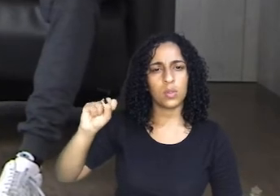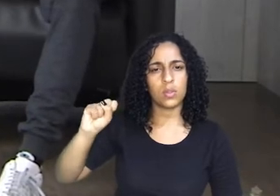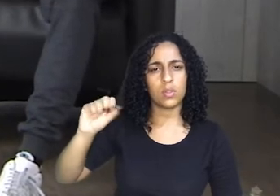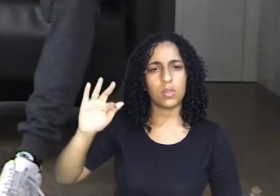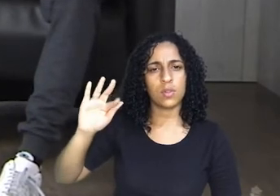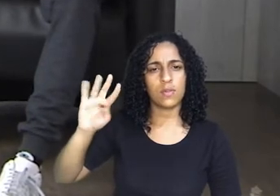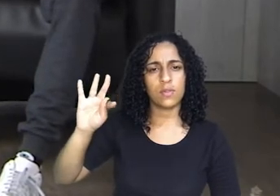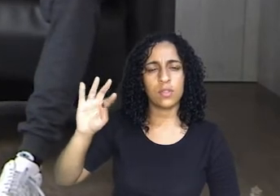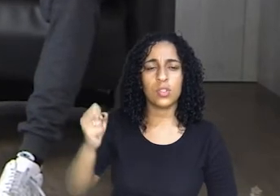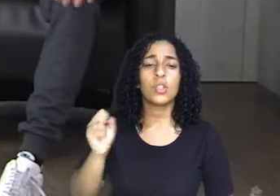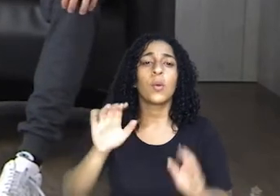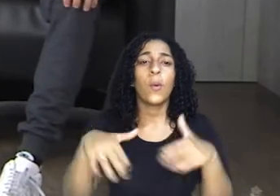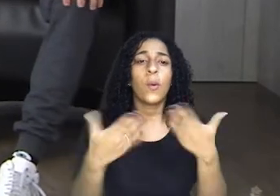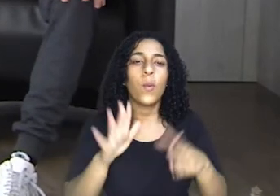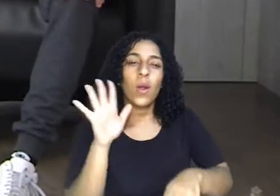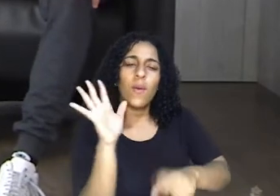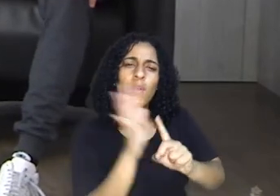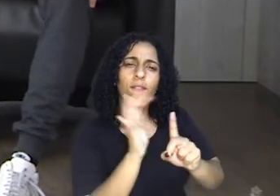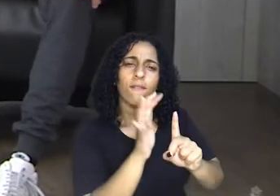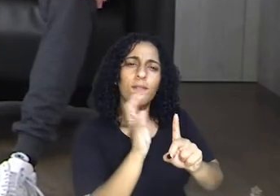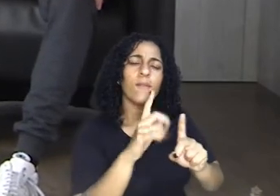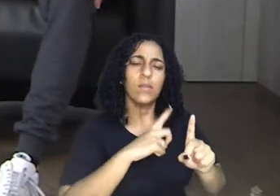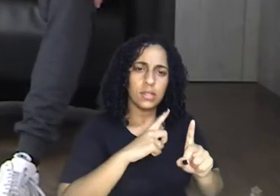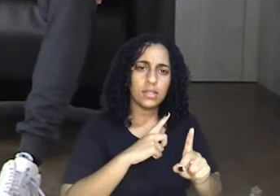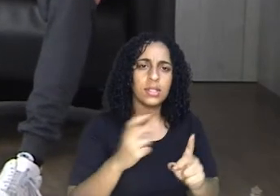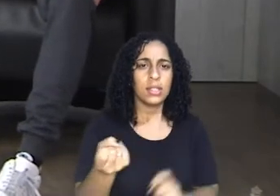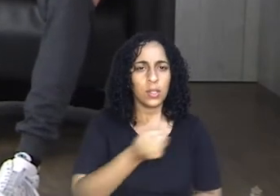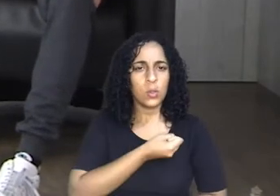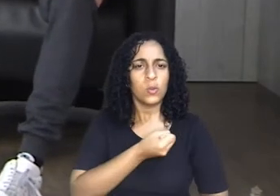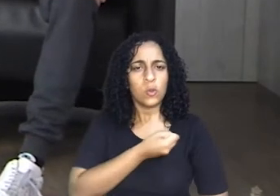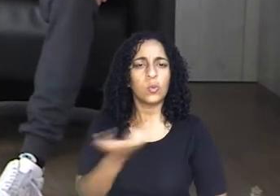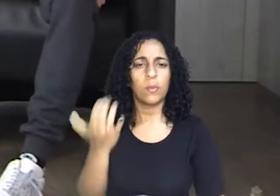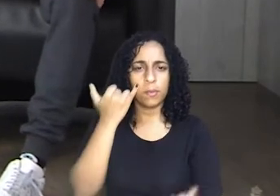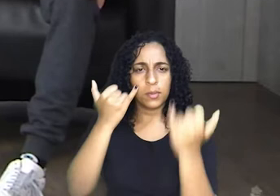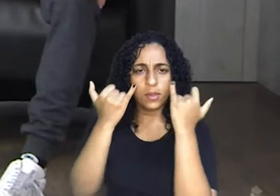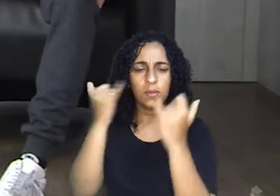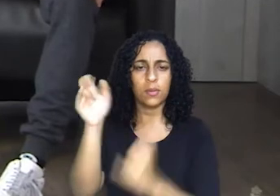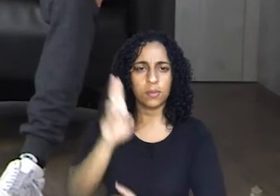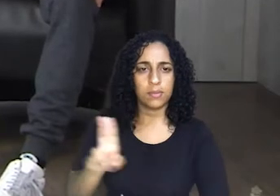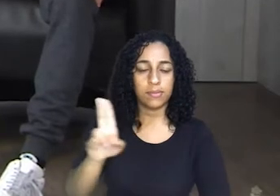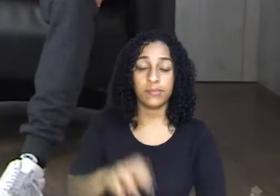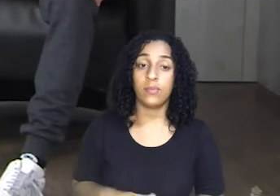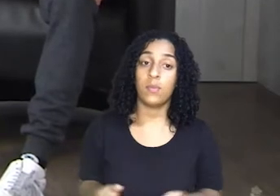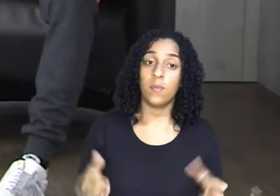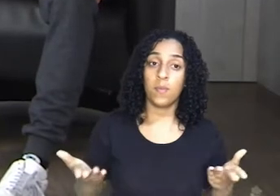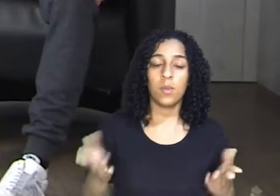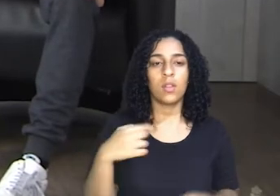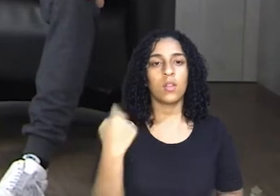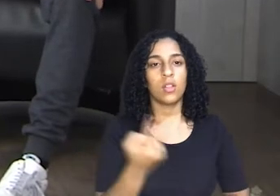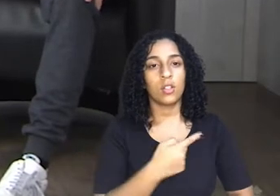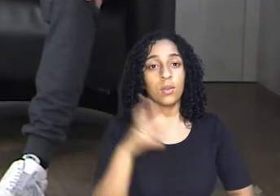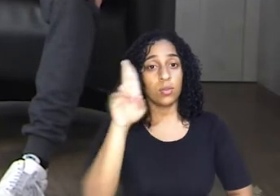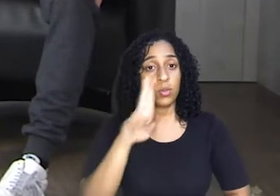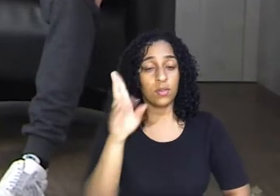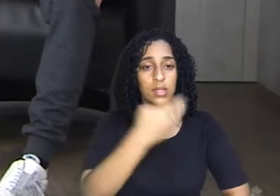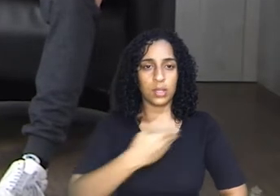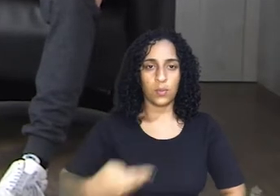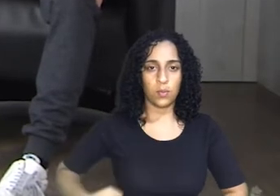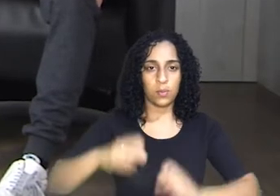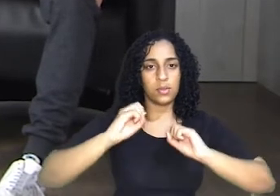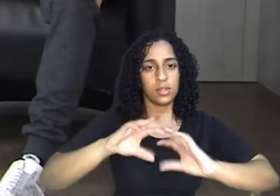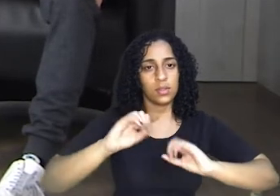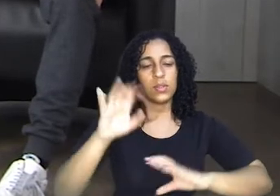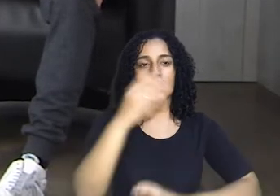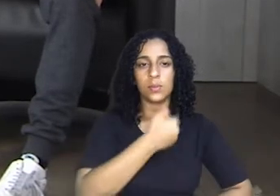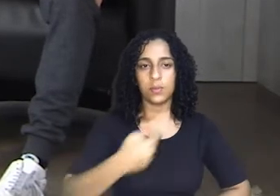influência que esses dados acadêmicos têm Então olha só a nossa vamos uma universidade pública educação